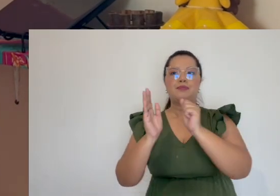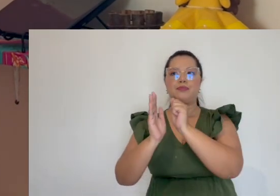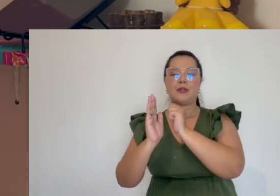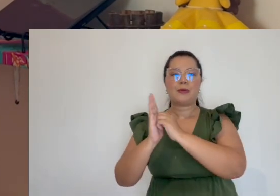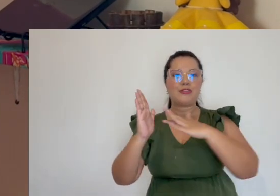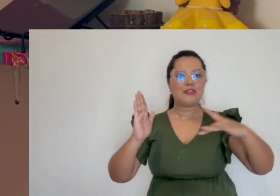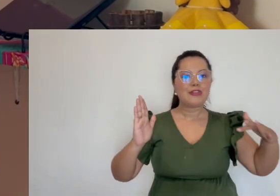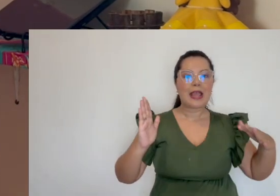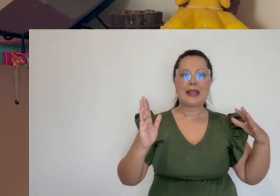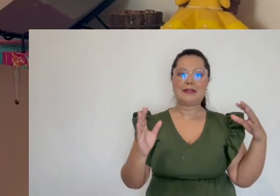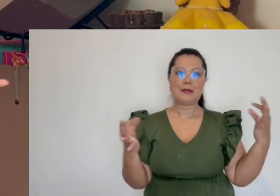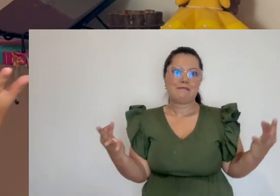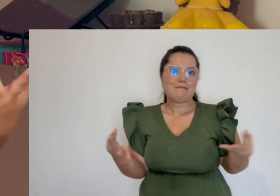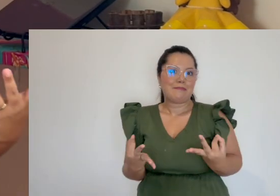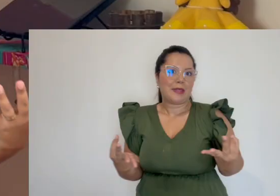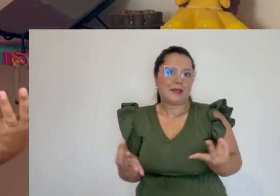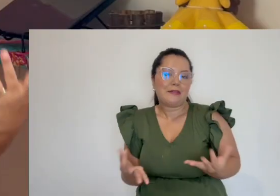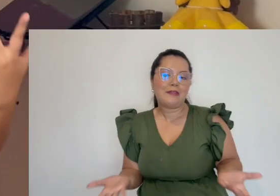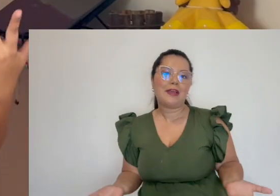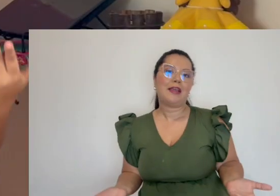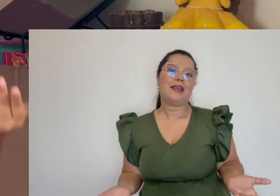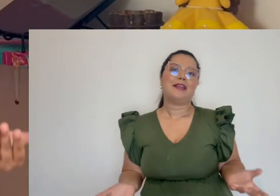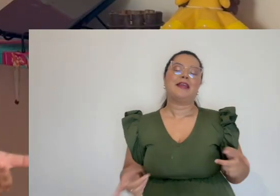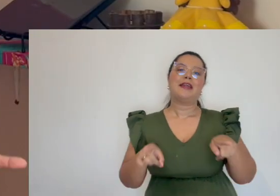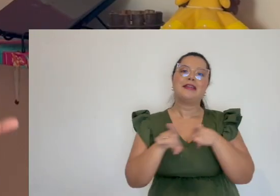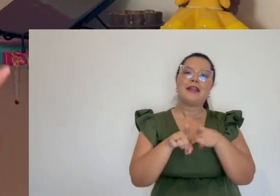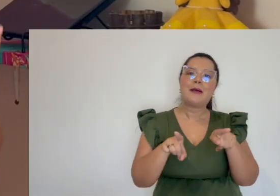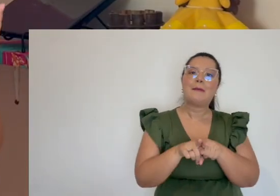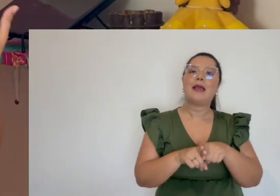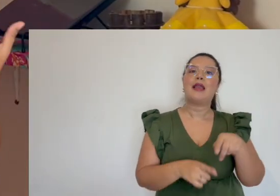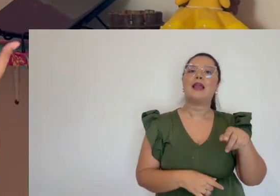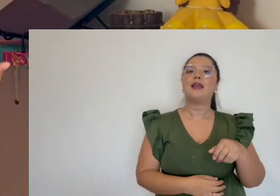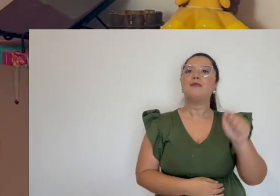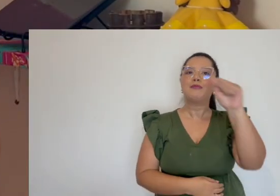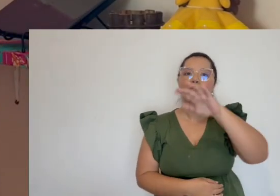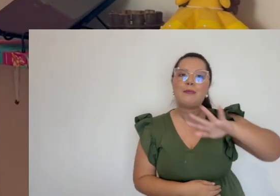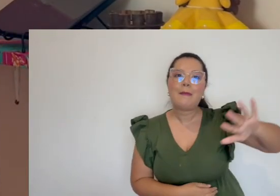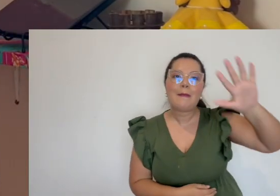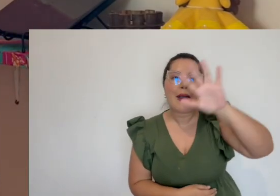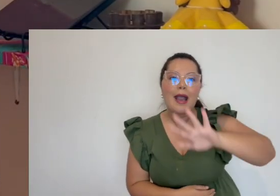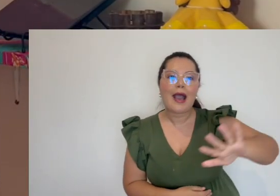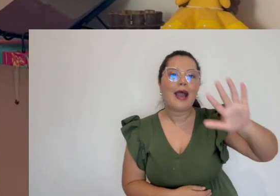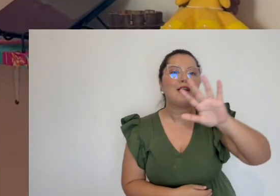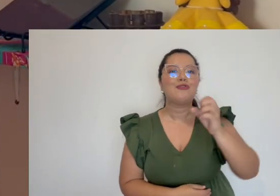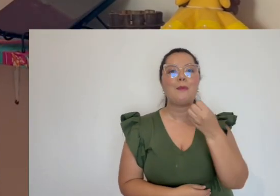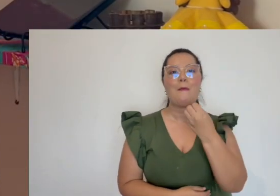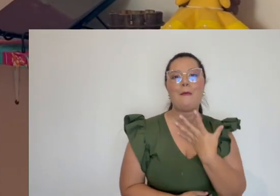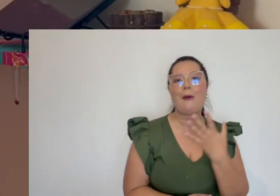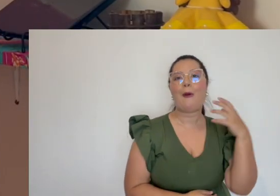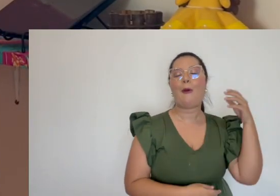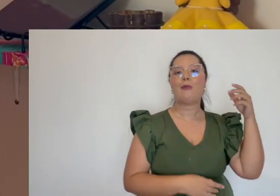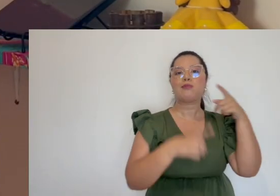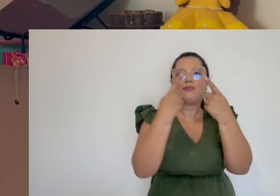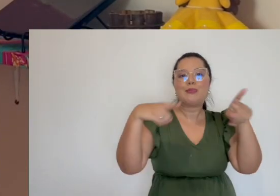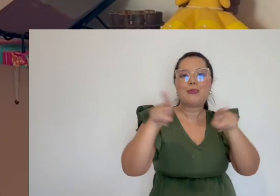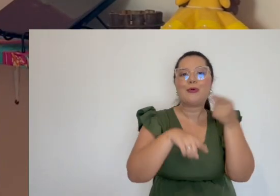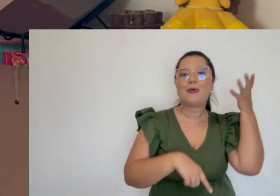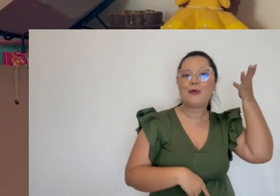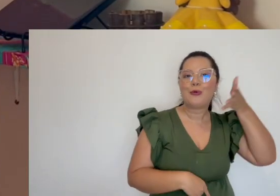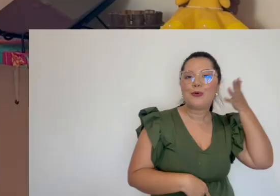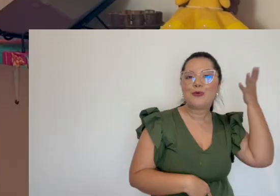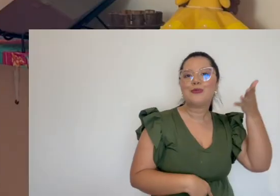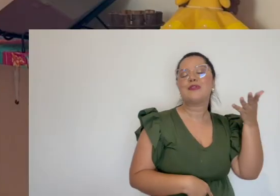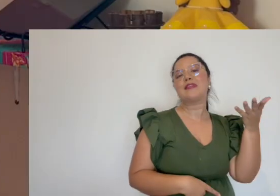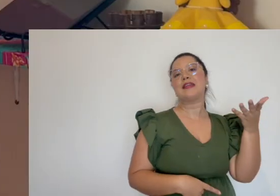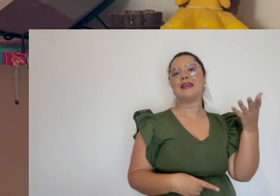de uma estética incrivelmente impecável, seja acompanhado de uma trilha sonora muito boa,